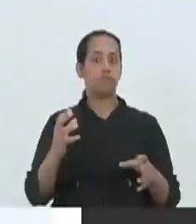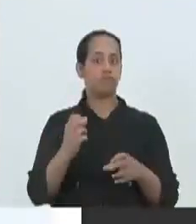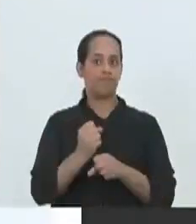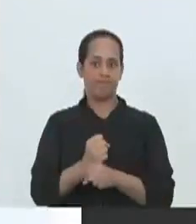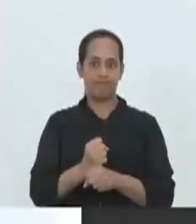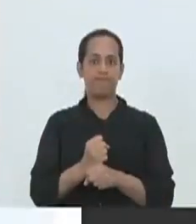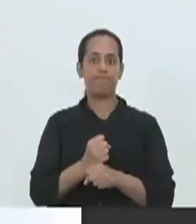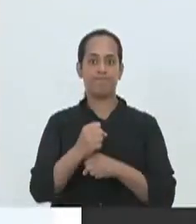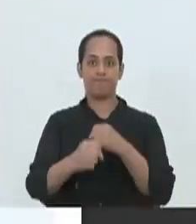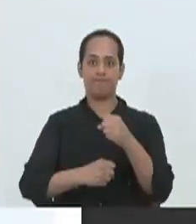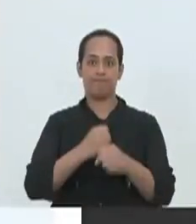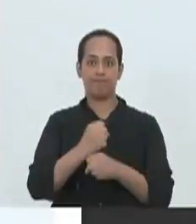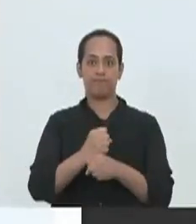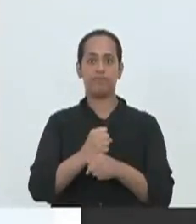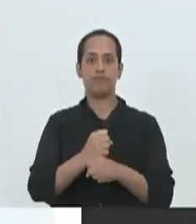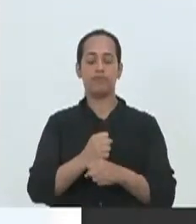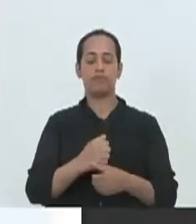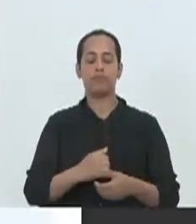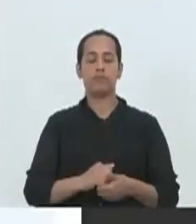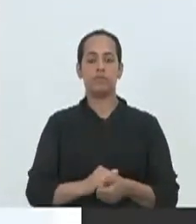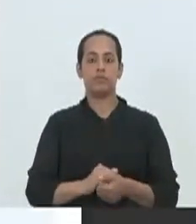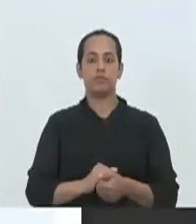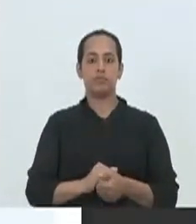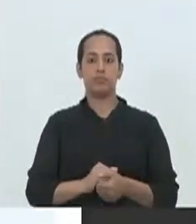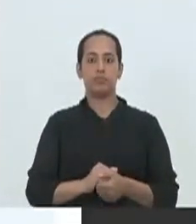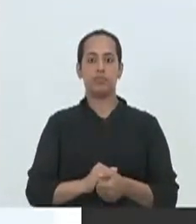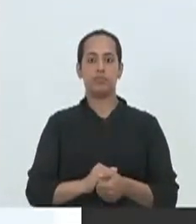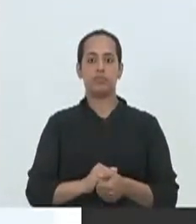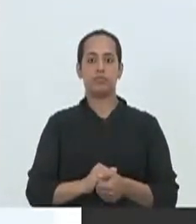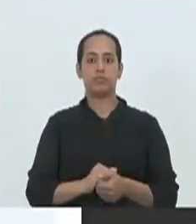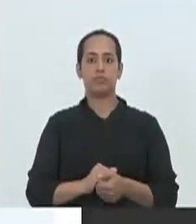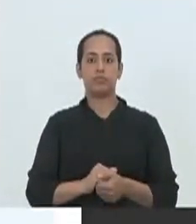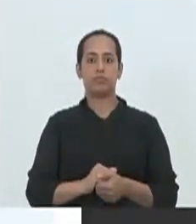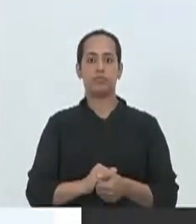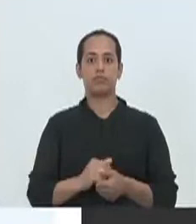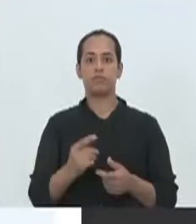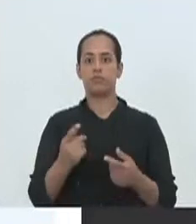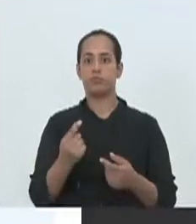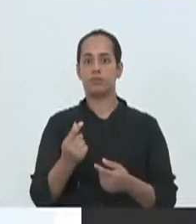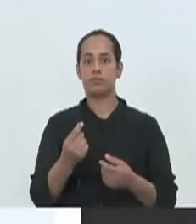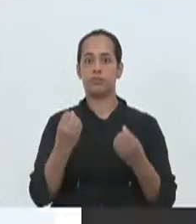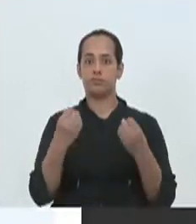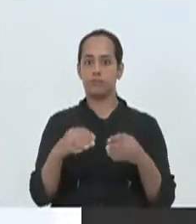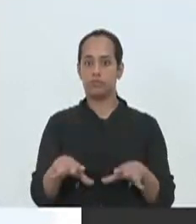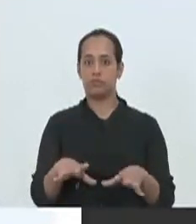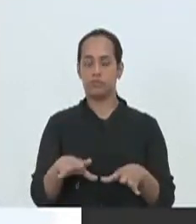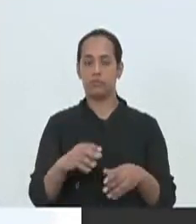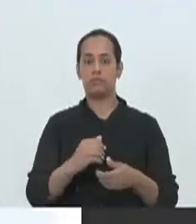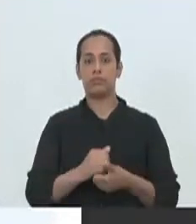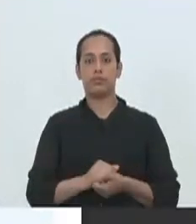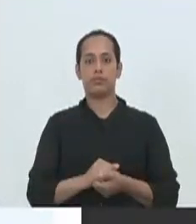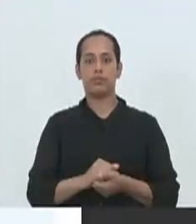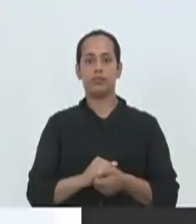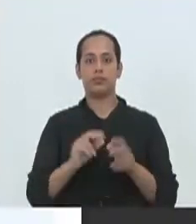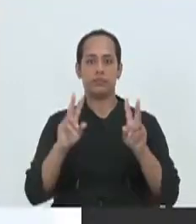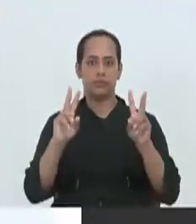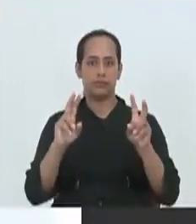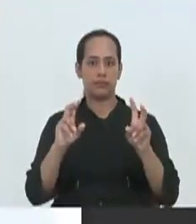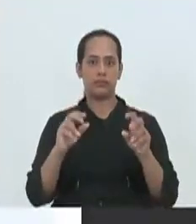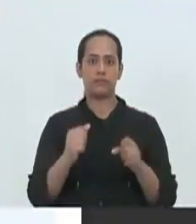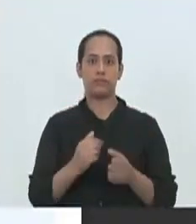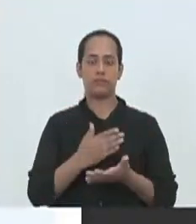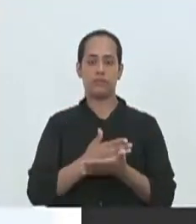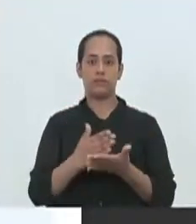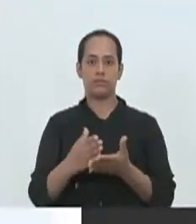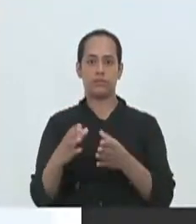inteiro segir vamos falar de despesas e nessa mesma toada de começando com elas agrupadas a